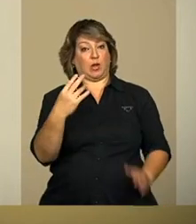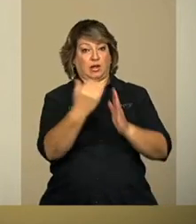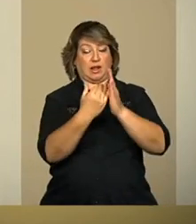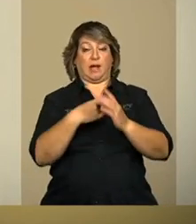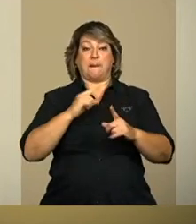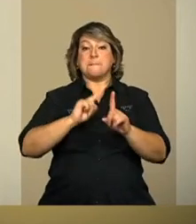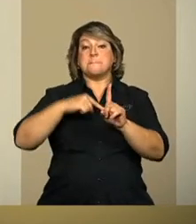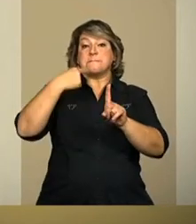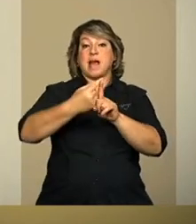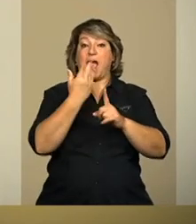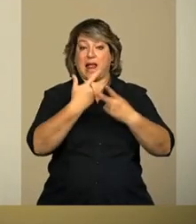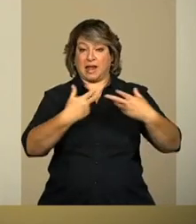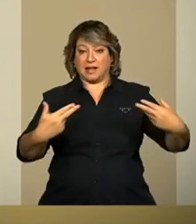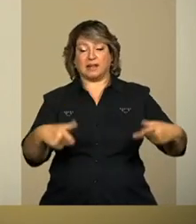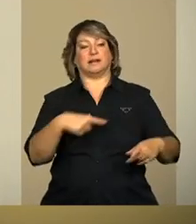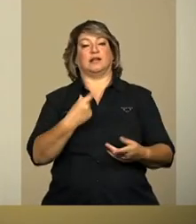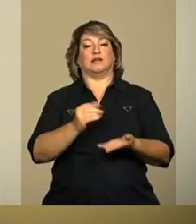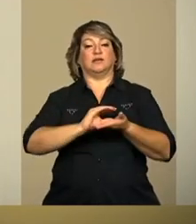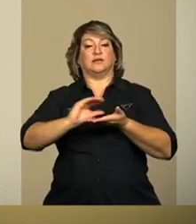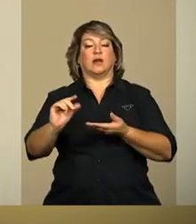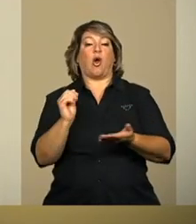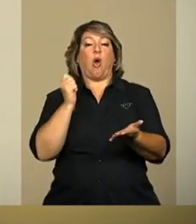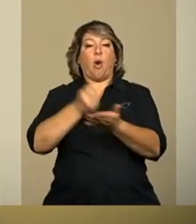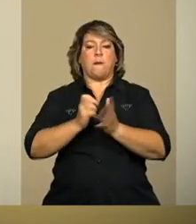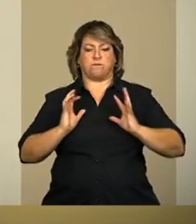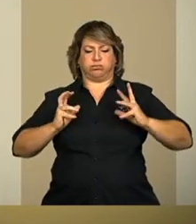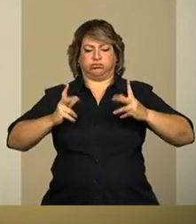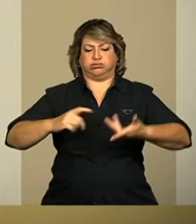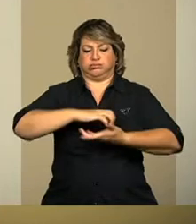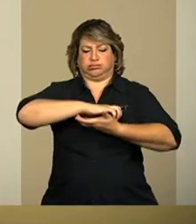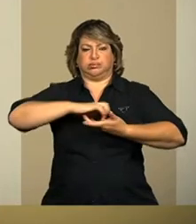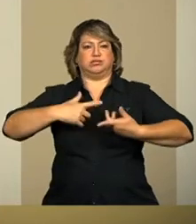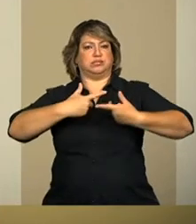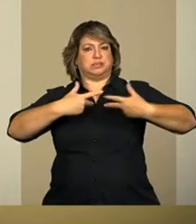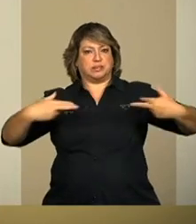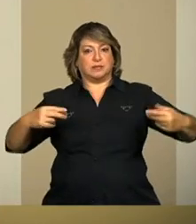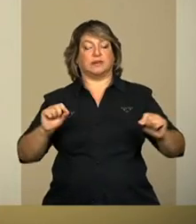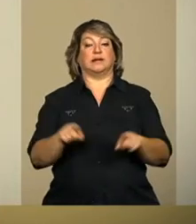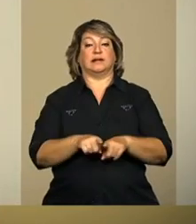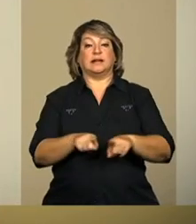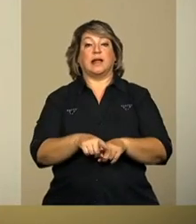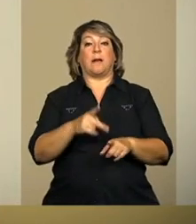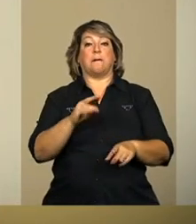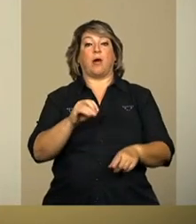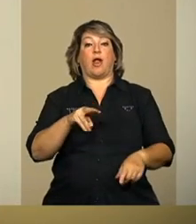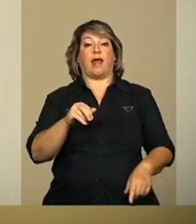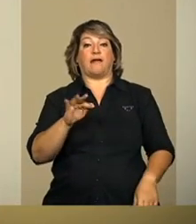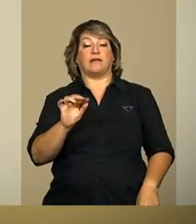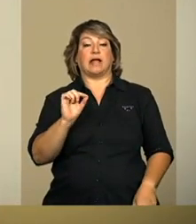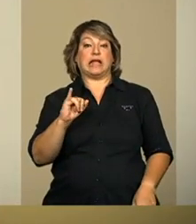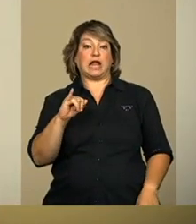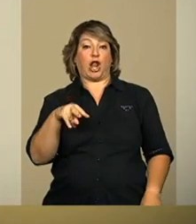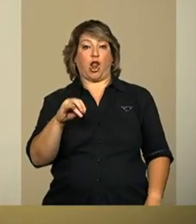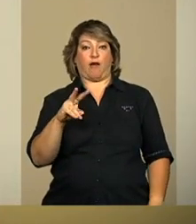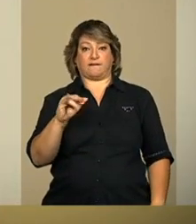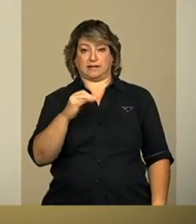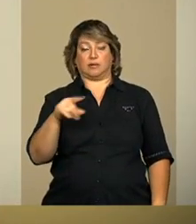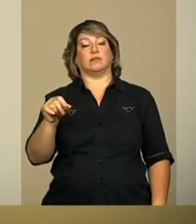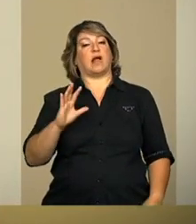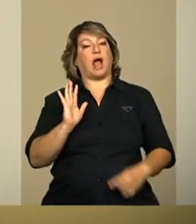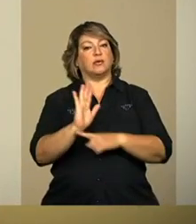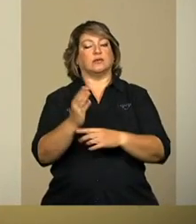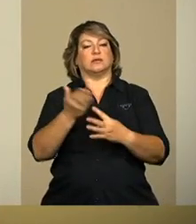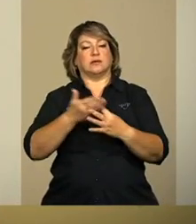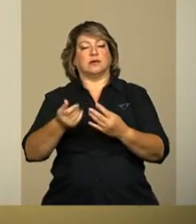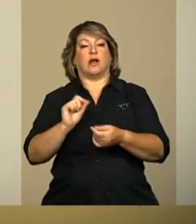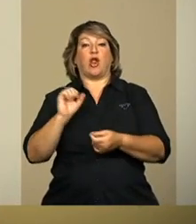Alimentos que financia Luciana a compra de máquinas e equipamentos e o Pronaf inovação que vai financiar a adoção